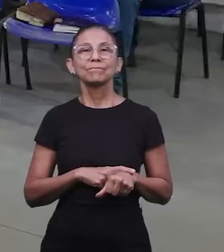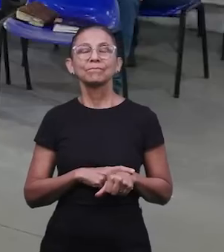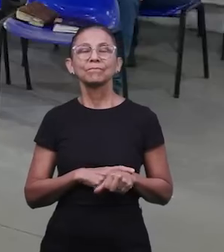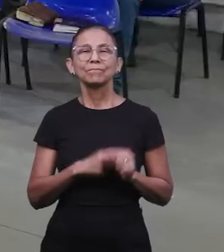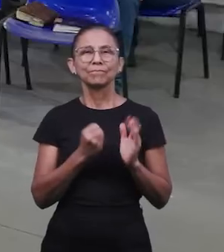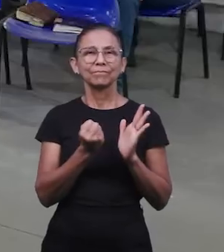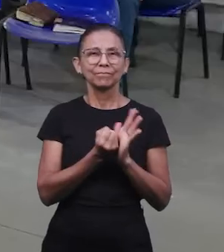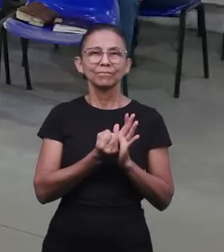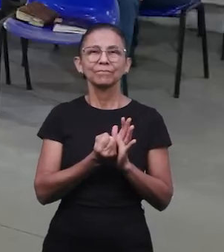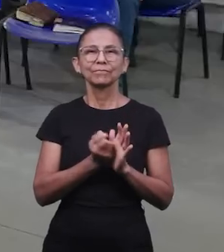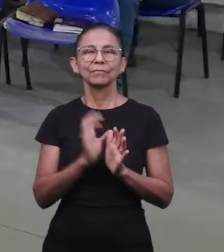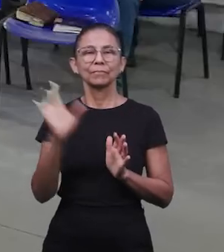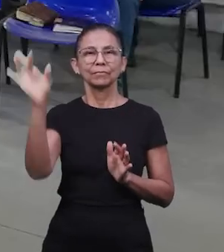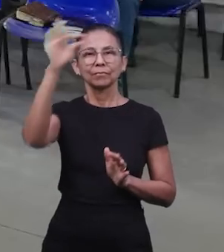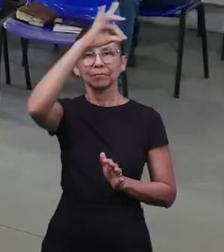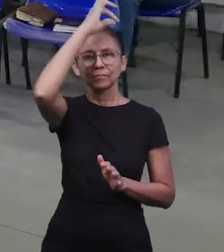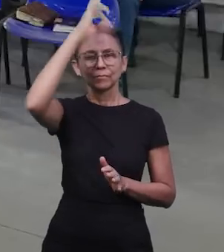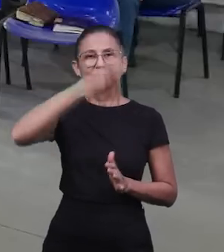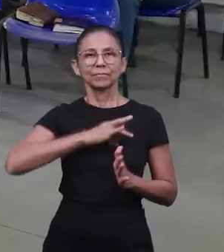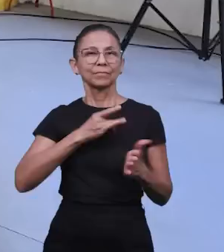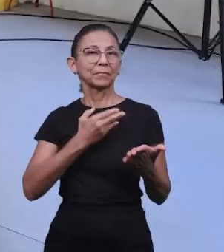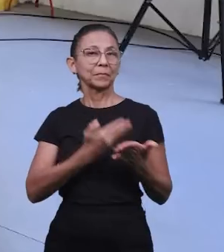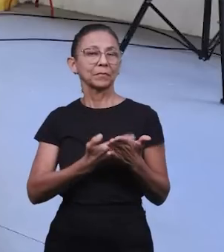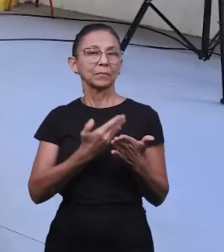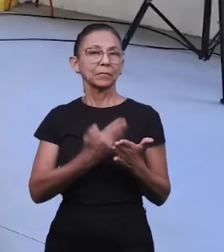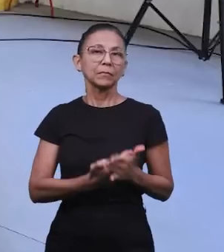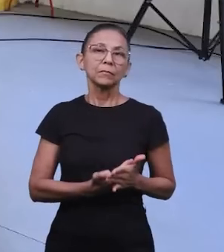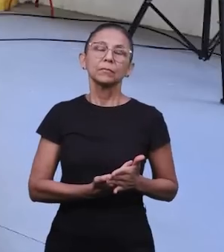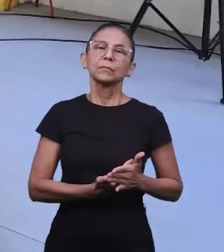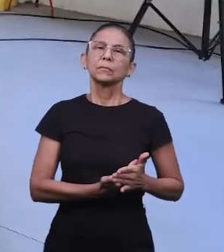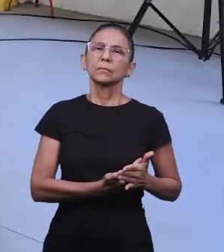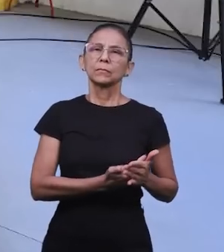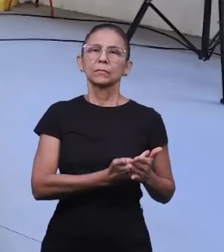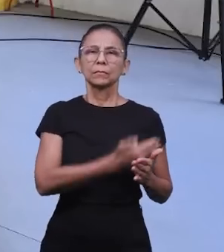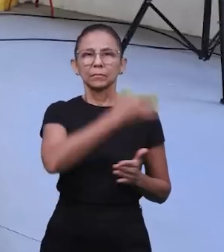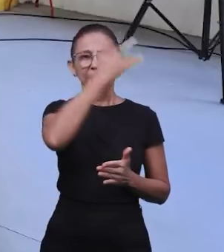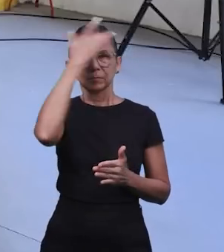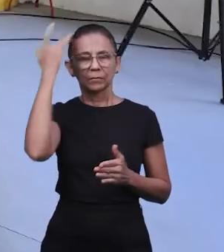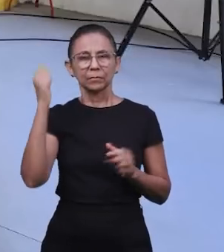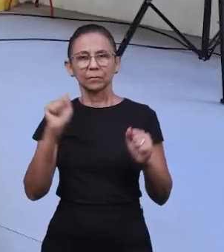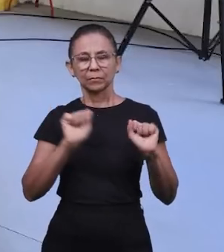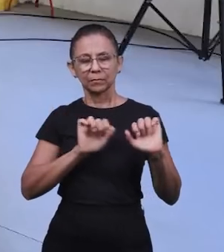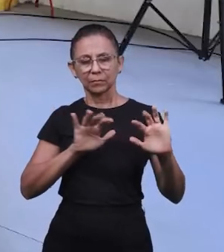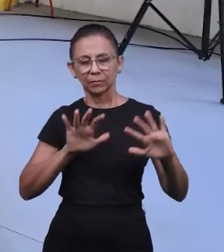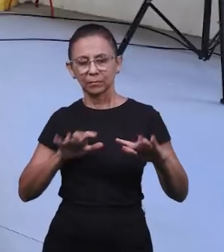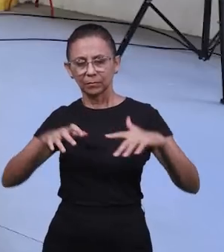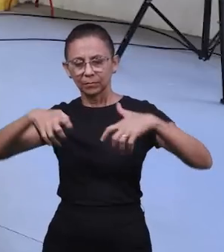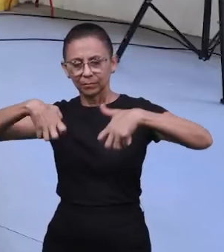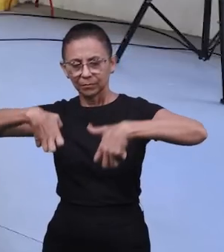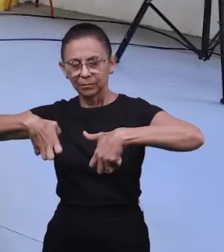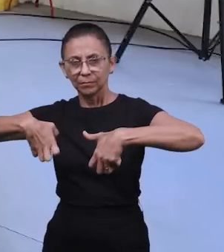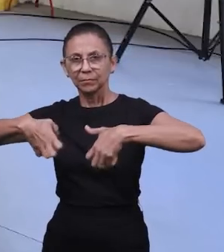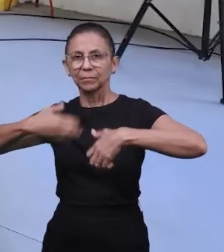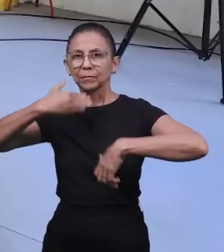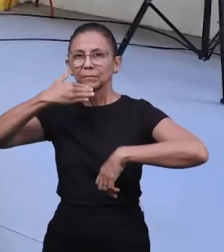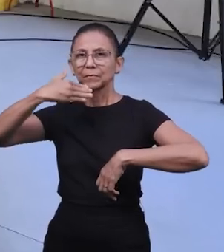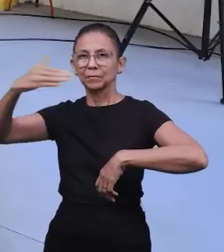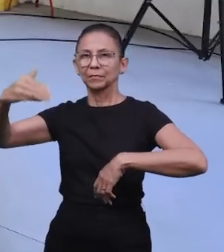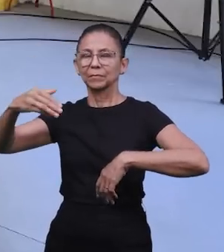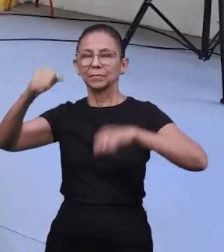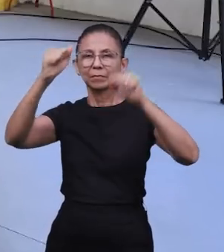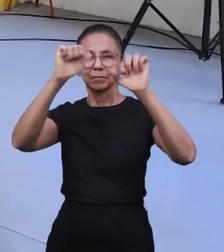mais marcantes foi a aula do batismo com o Espírito Santo, em que muitos irmãos se colocaram de joelhos,